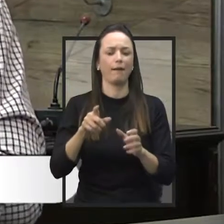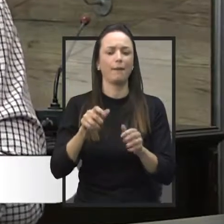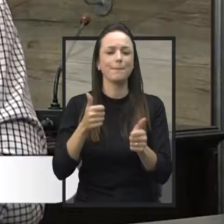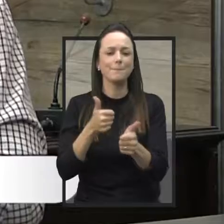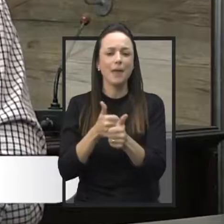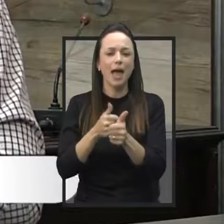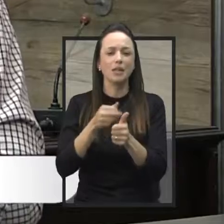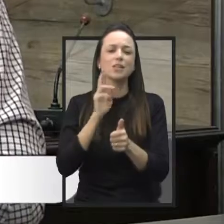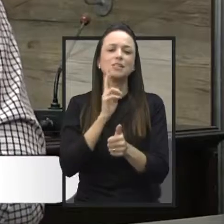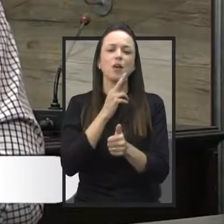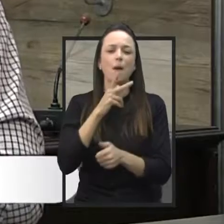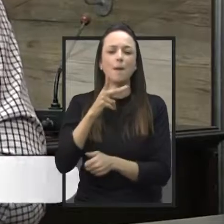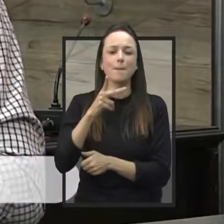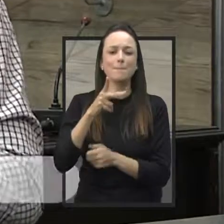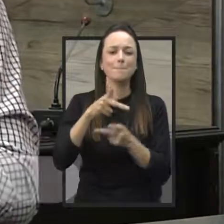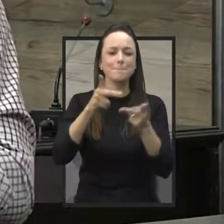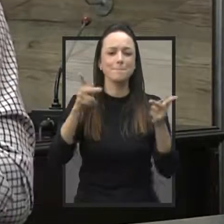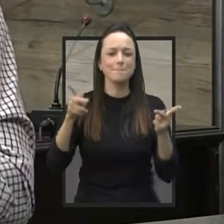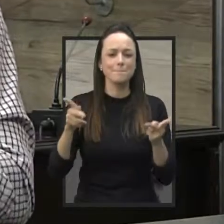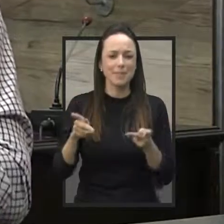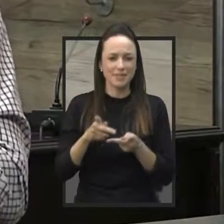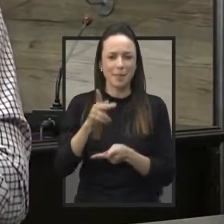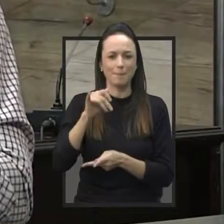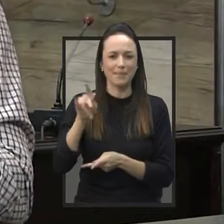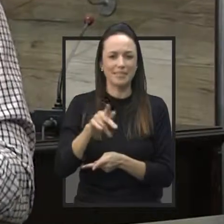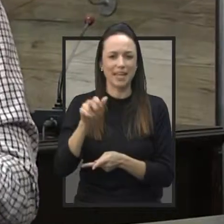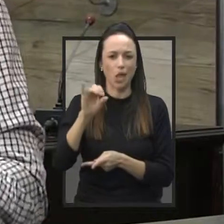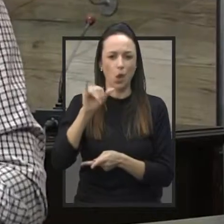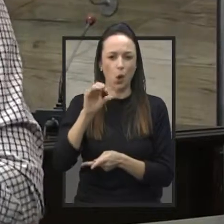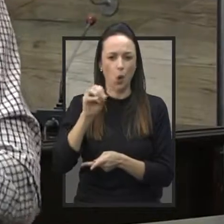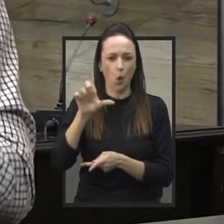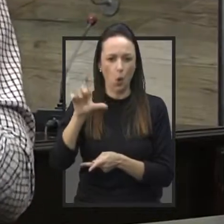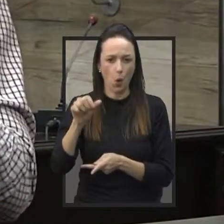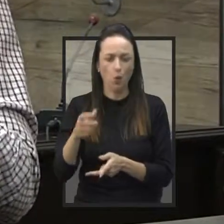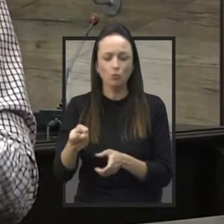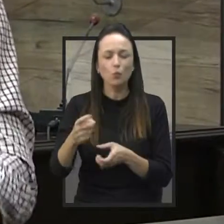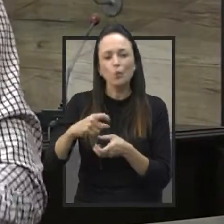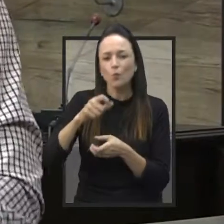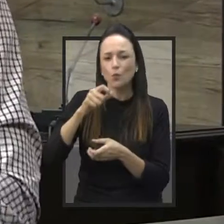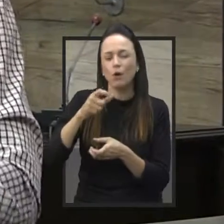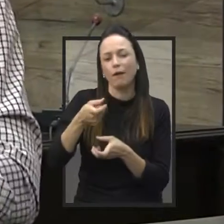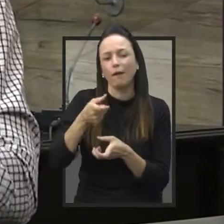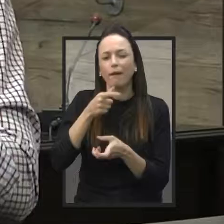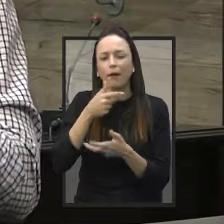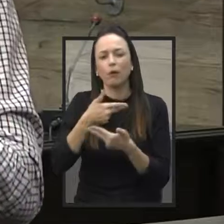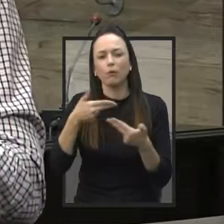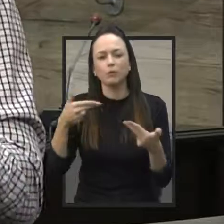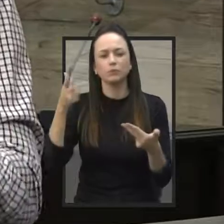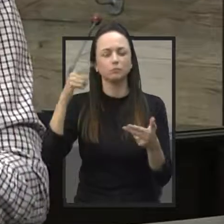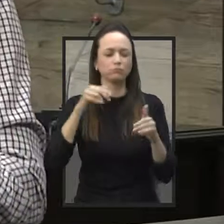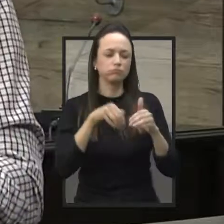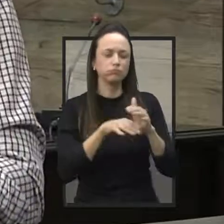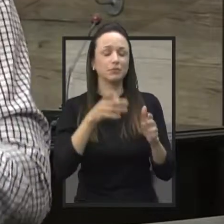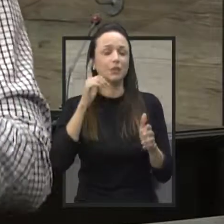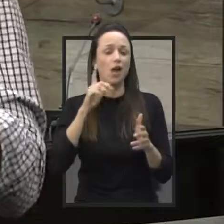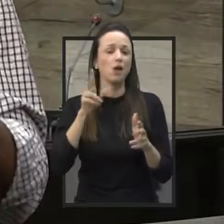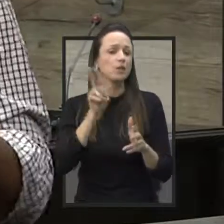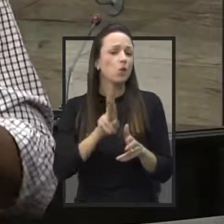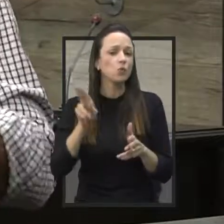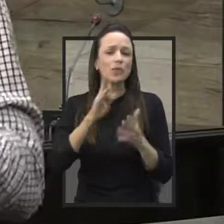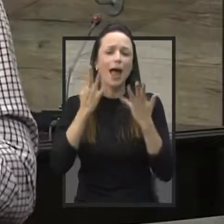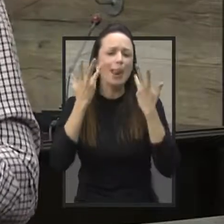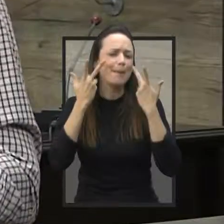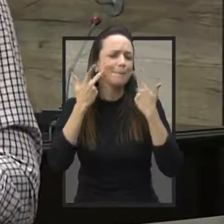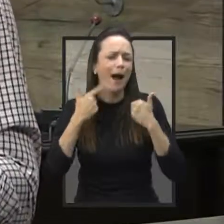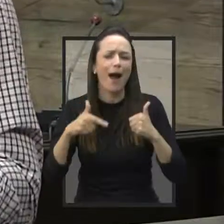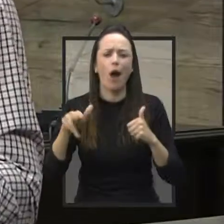Era um bebedouro para os cavalos. Então, existe todo um histórico dos armazéns de café. Então, sempre os animais foram usados. Eu não sei